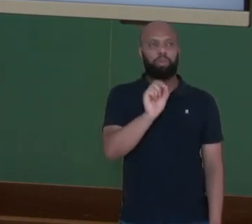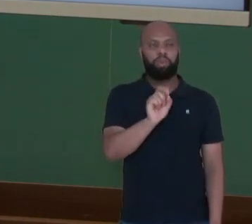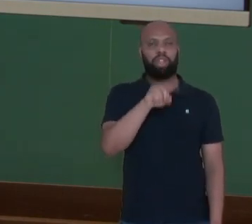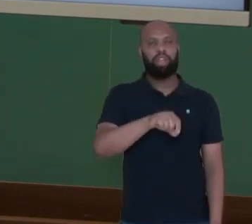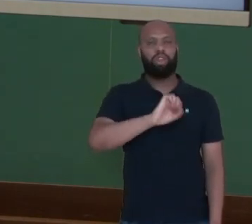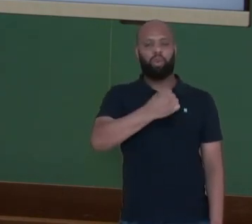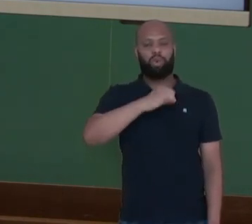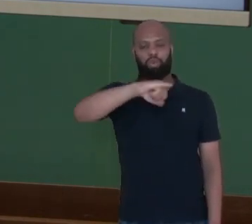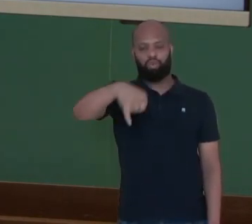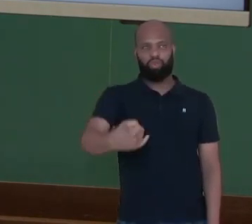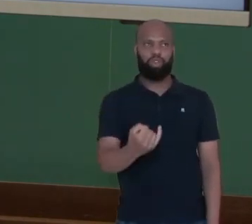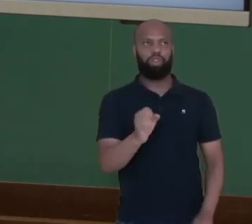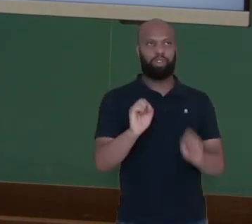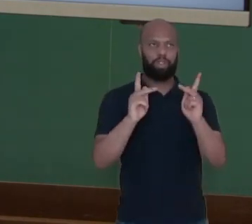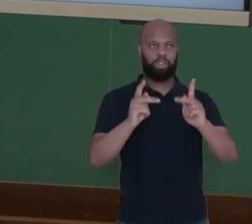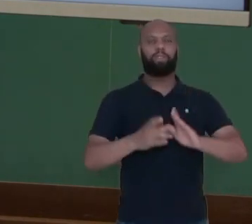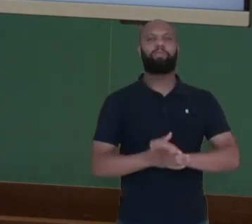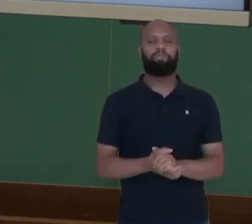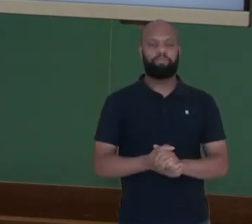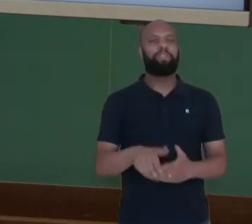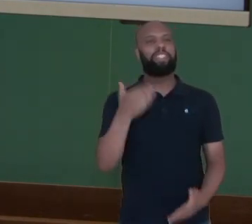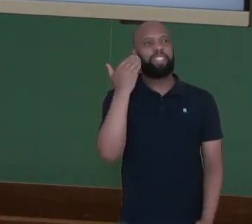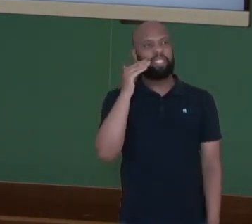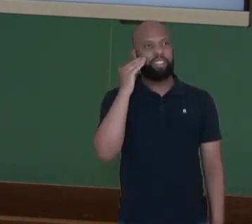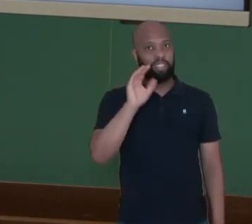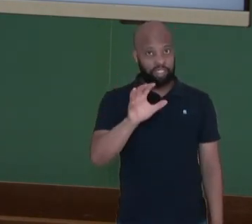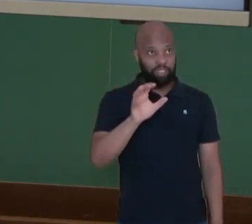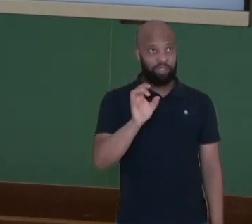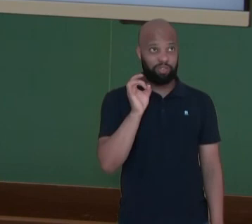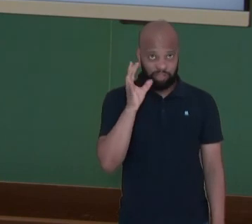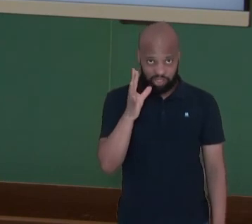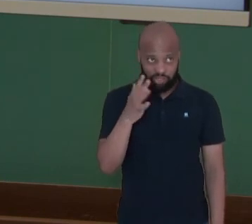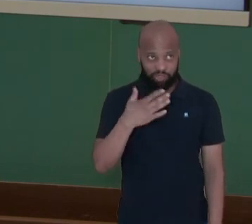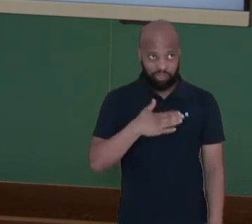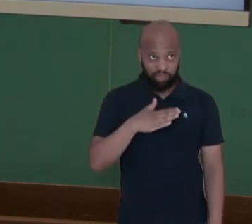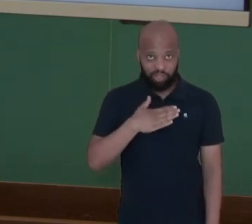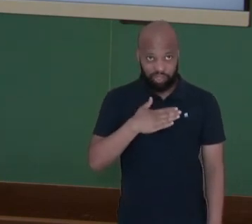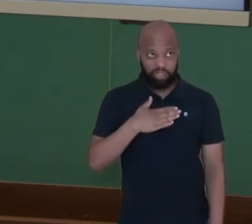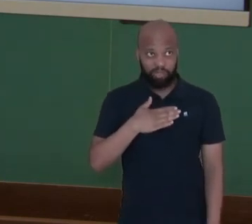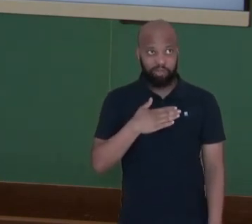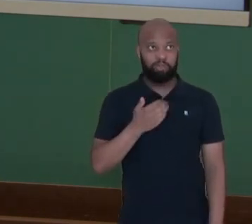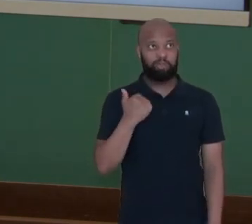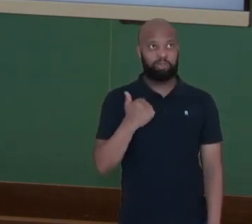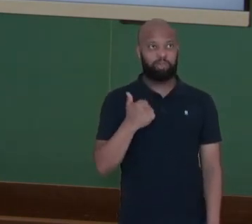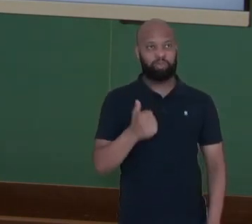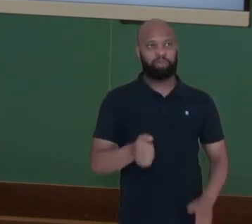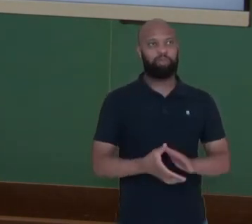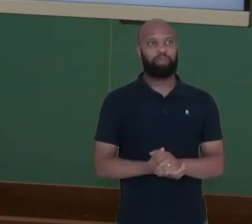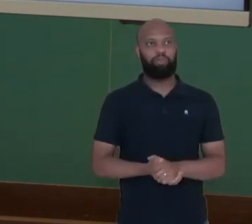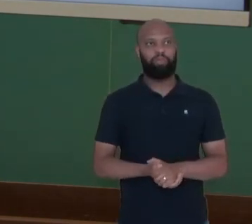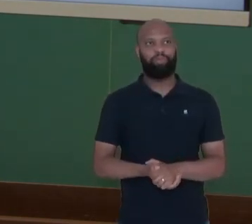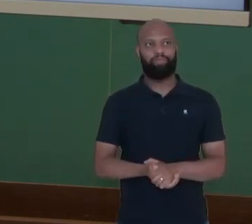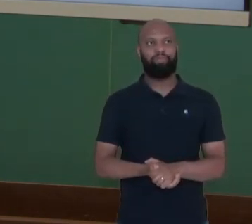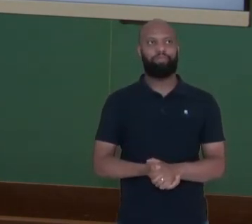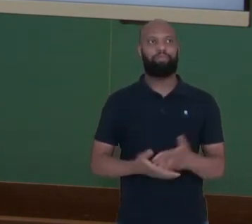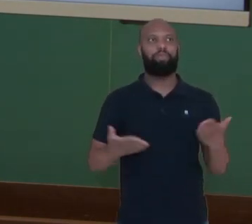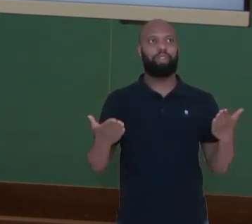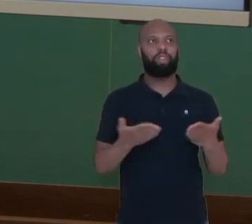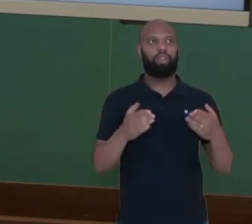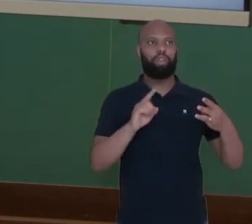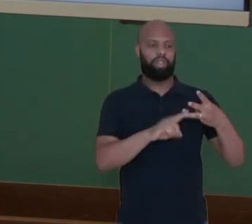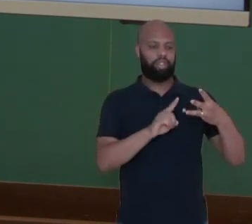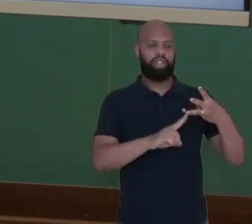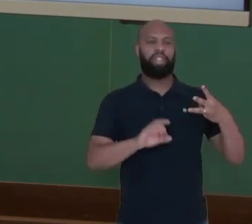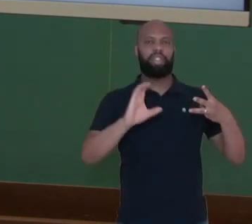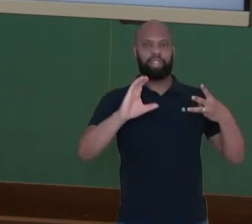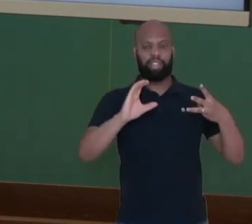igual a 8. Beleza? Tranquilo, suave, de boa. E agora, nós vamos